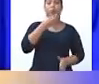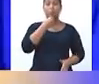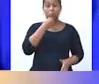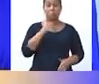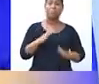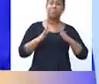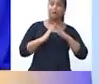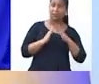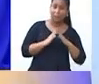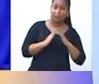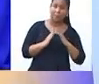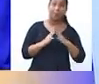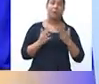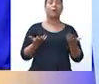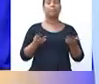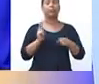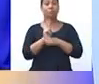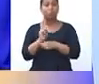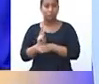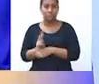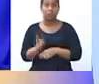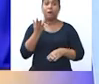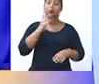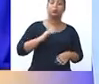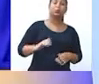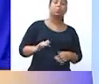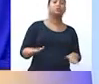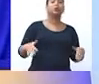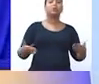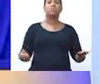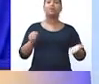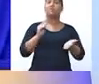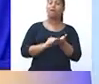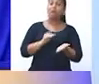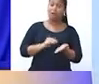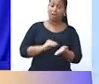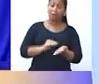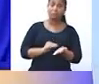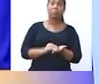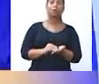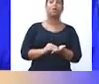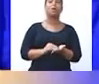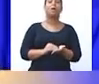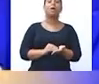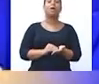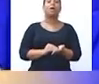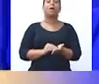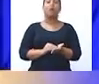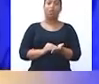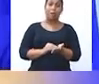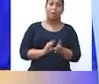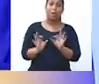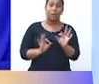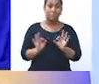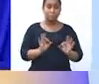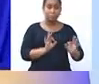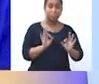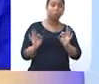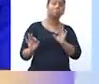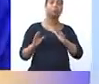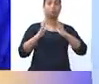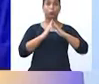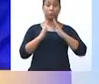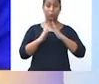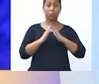na casa, no cuidado, né, com as crianças, ainda falta a administração. A parte de administração do